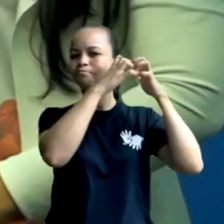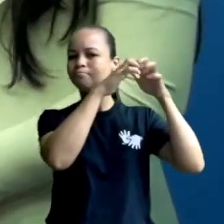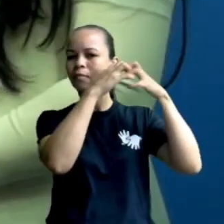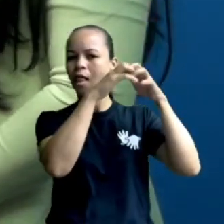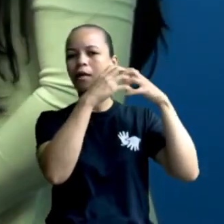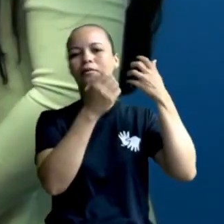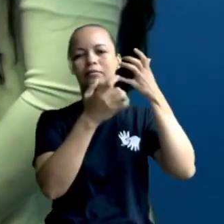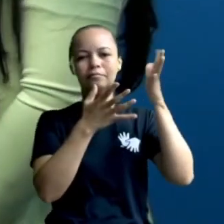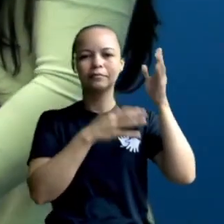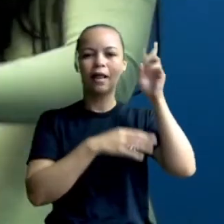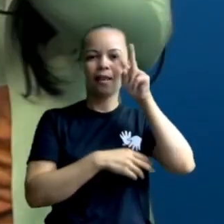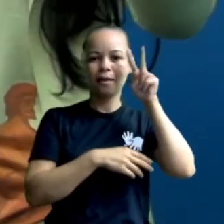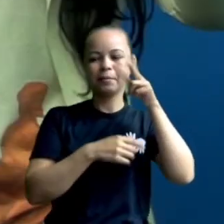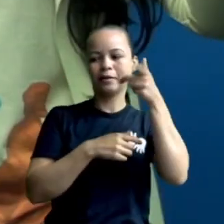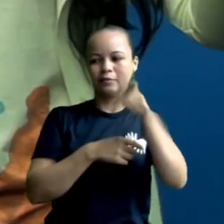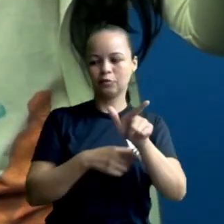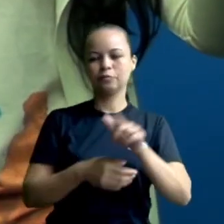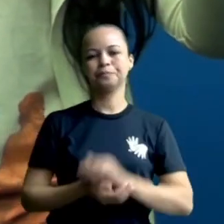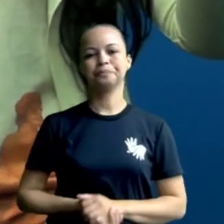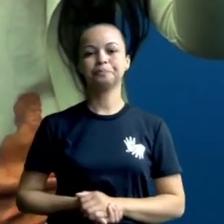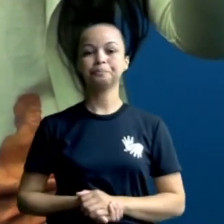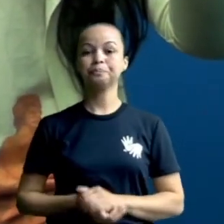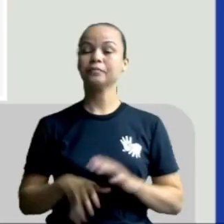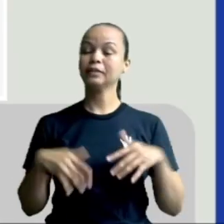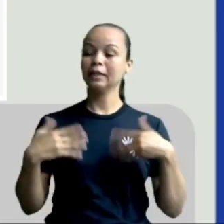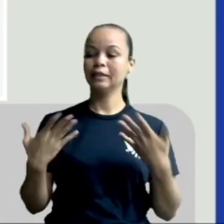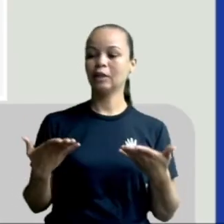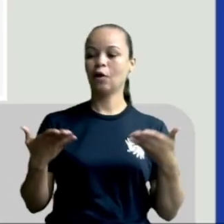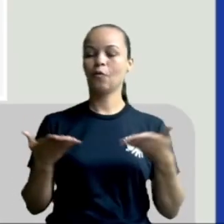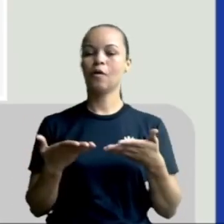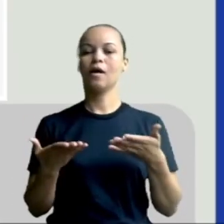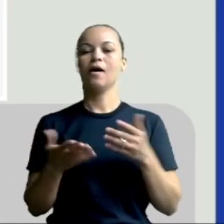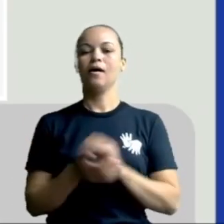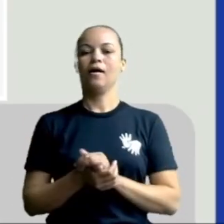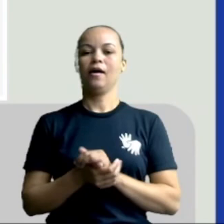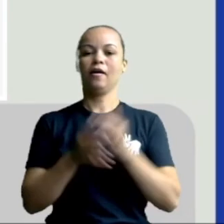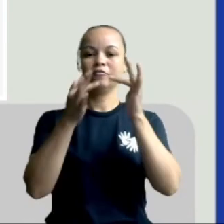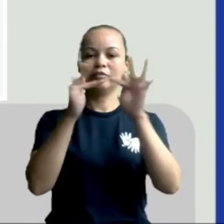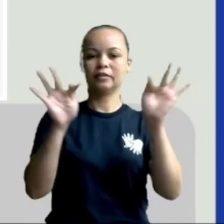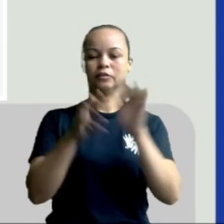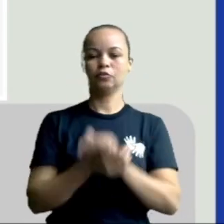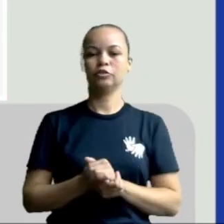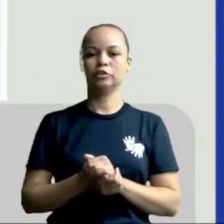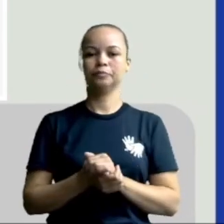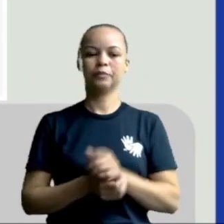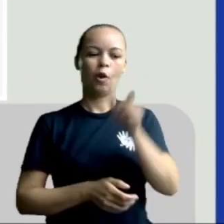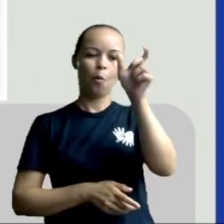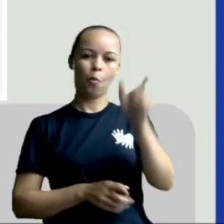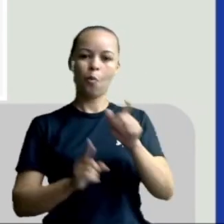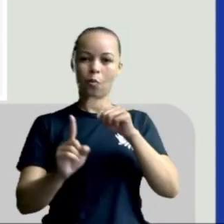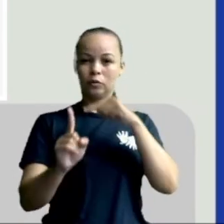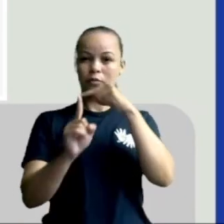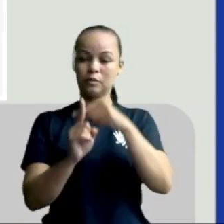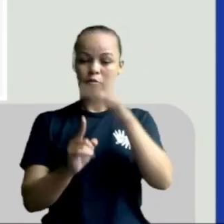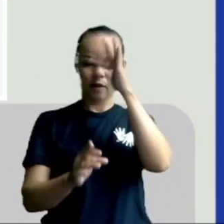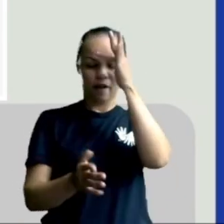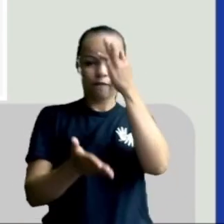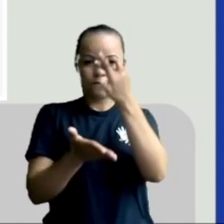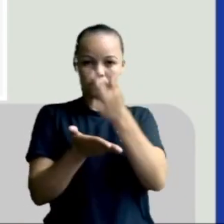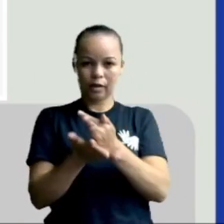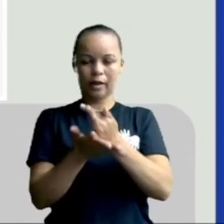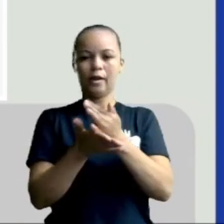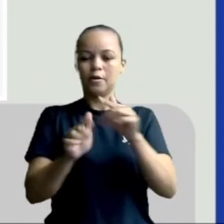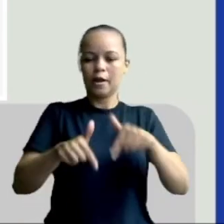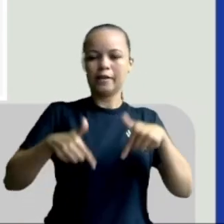certo? Então, meninos, vamos para a frase de hoje. O otimismo é a fé em